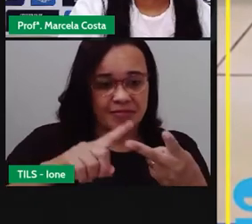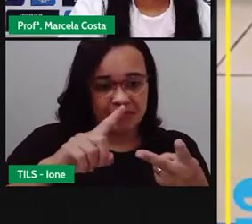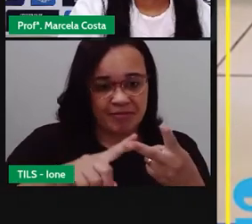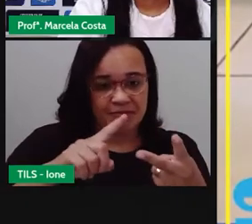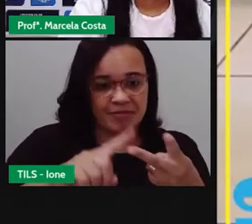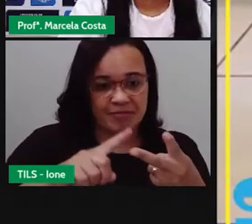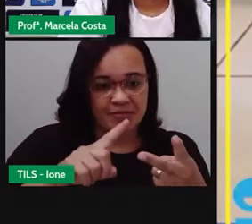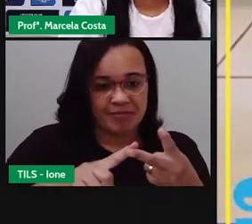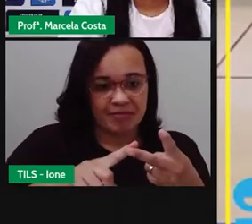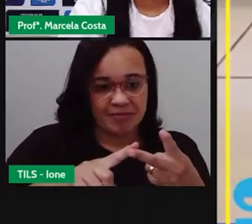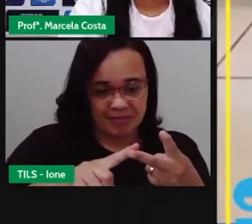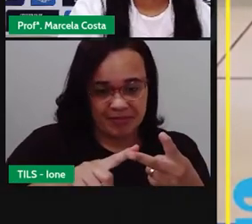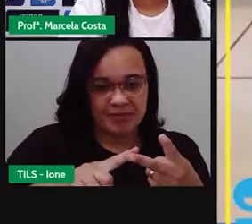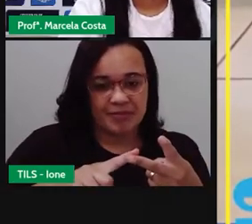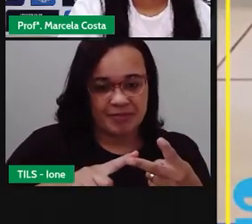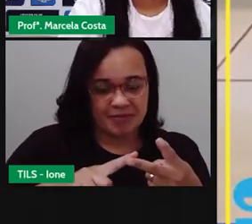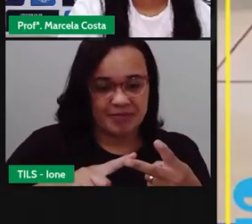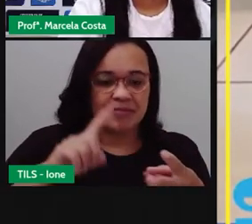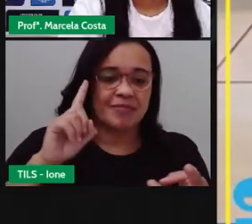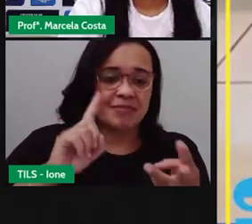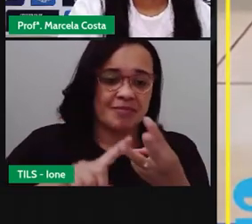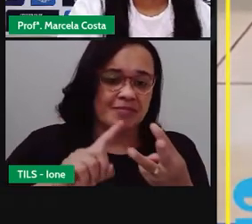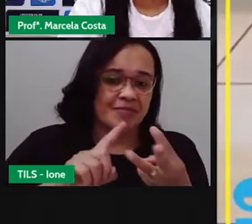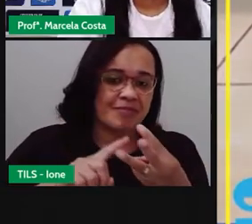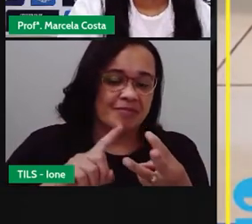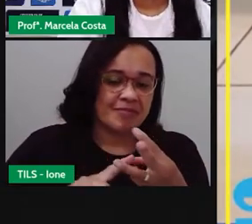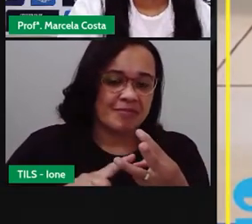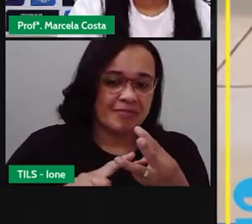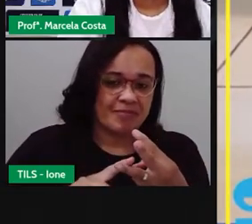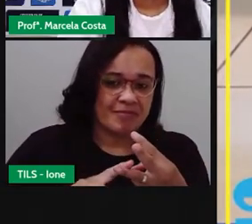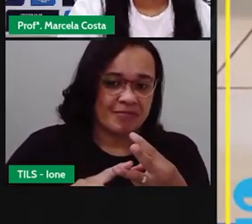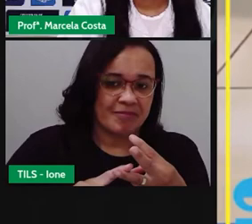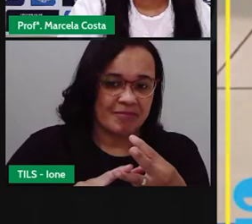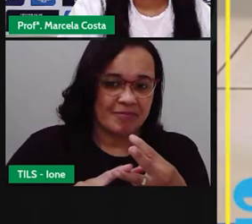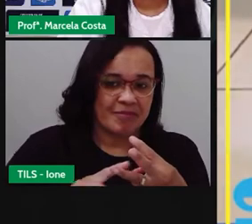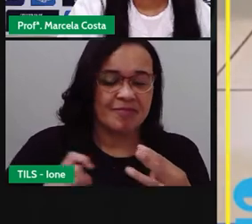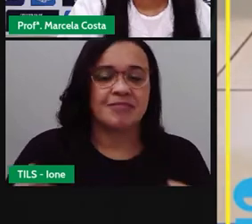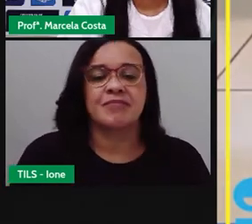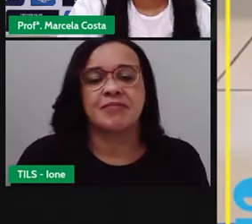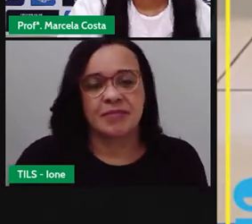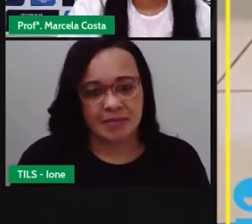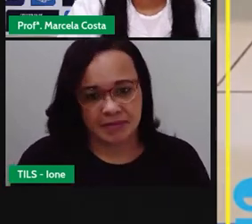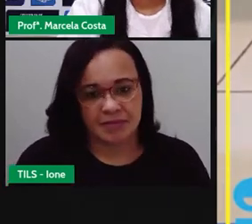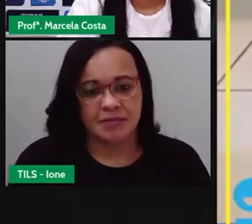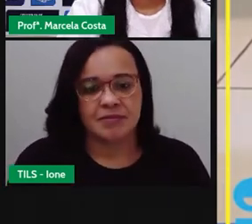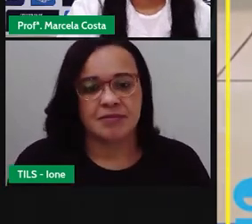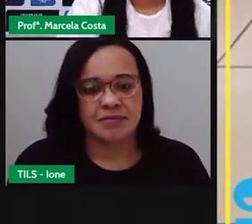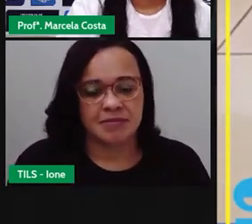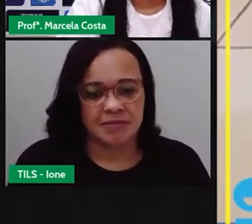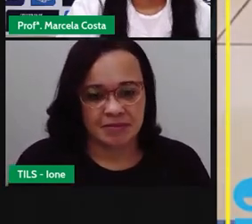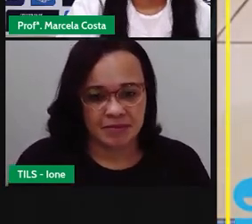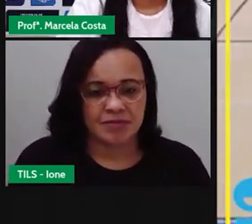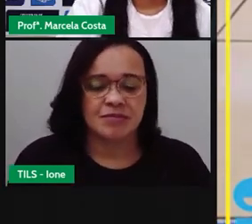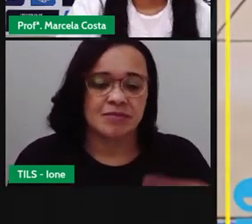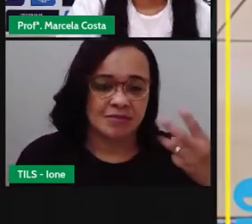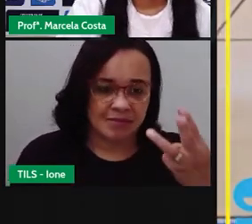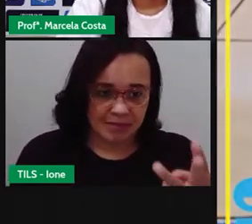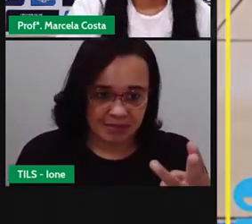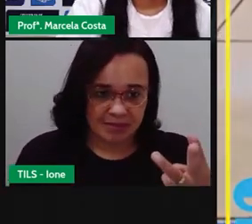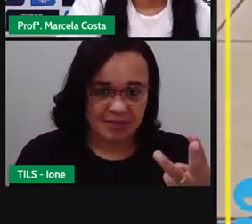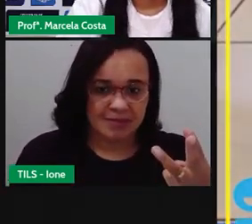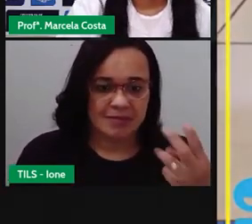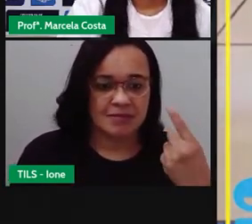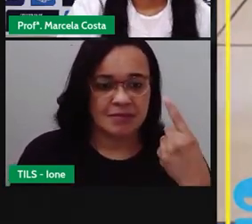vai pisar e deslizar o pé na frente do pé que vai estar parado. Vai ficar assim. Um, dois,